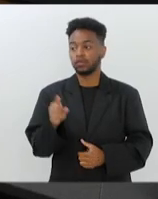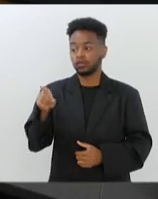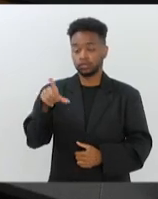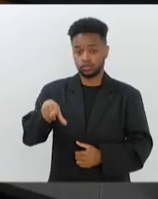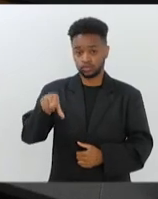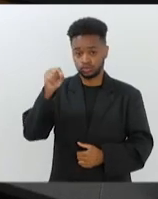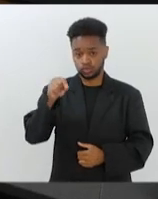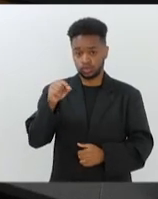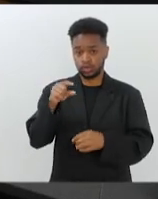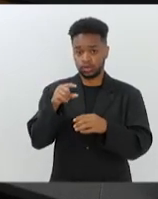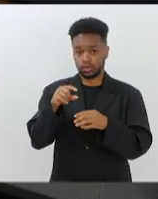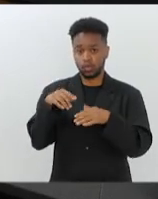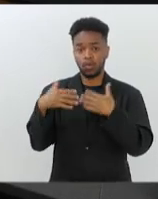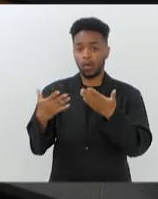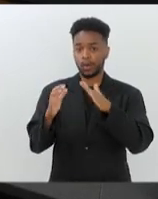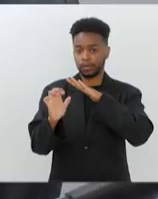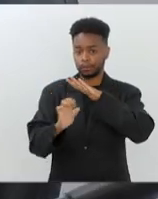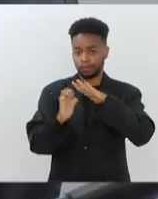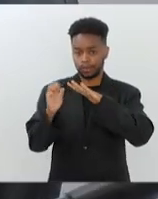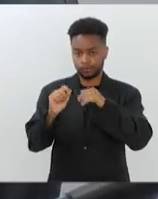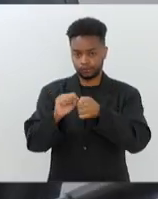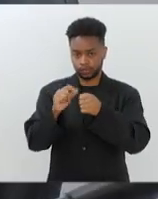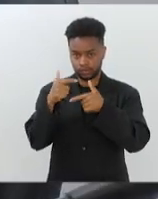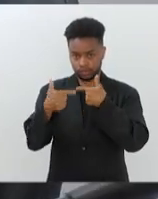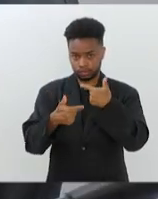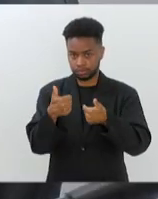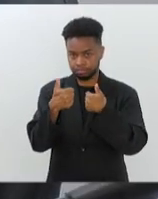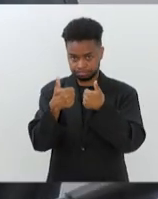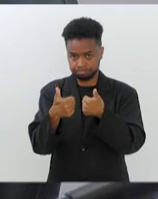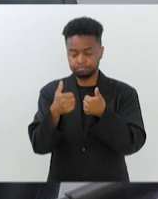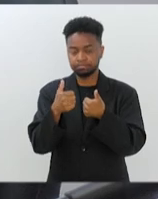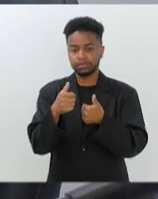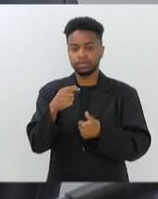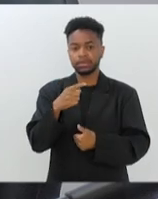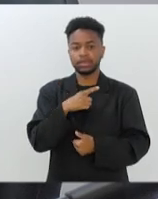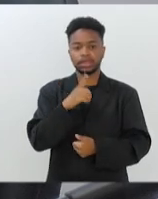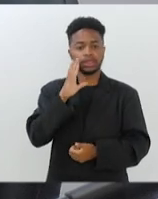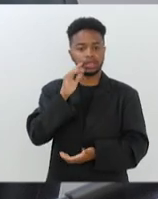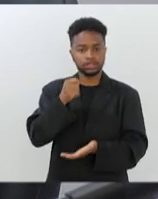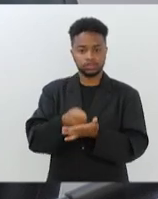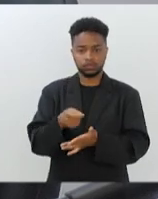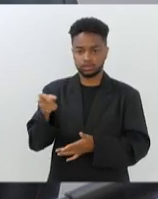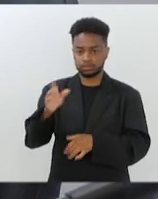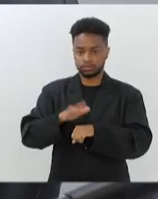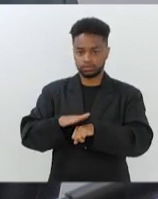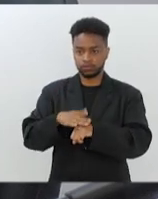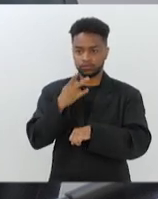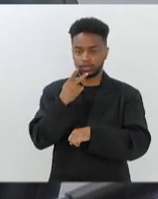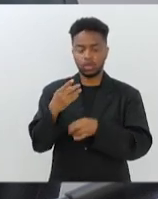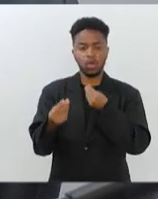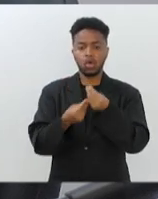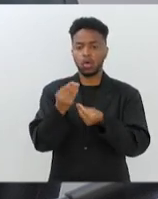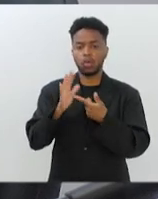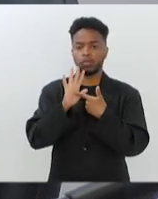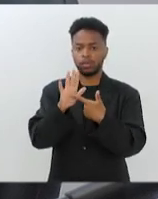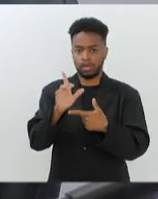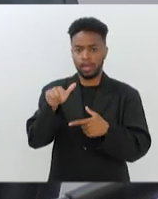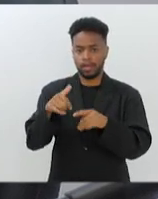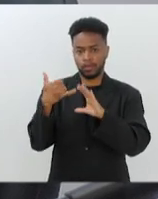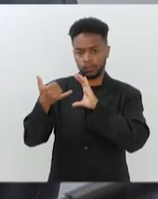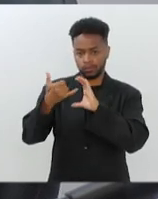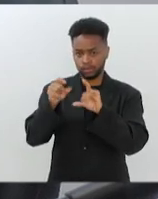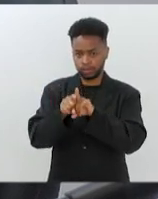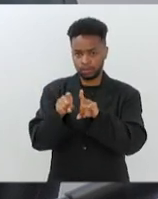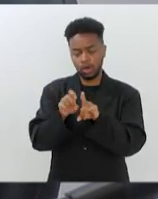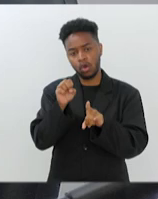lá agência escolheu agência X é uma decisão expressada pelo senhor como o senhor expressa isso também numa mensagem WhatsApp